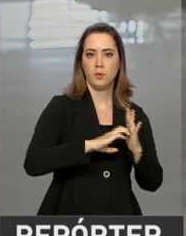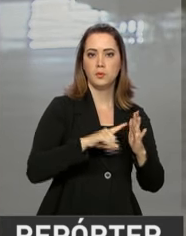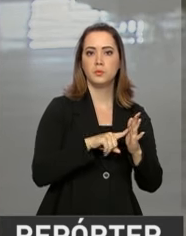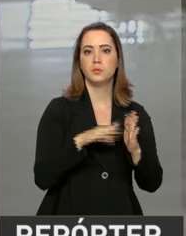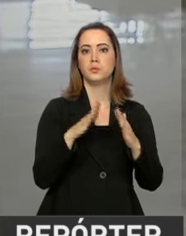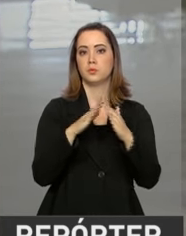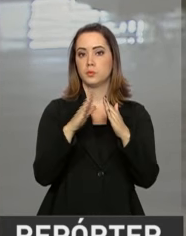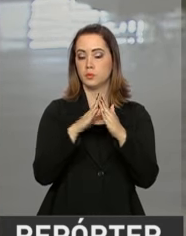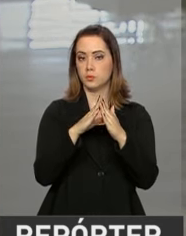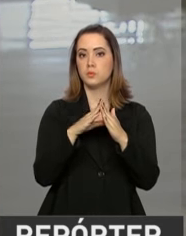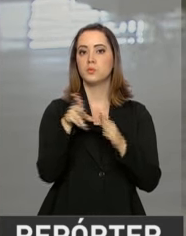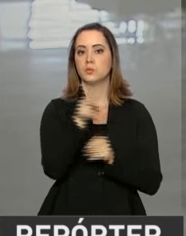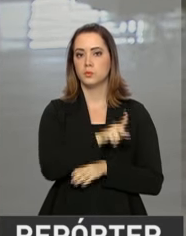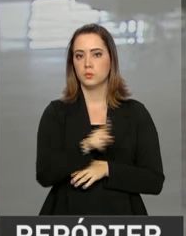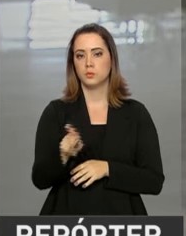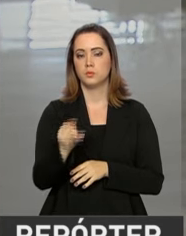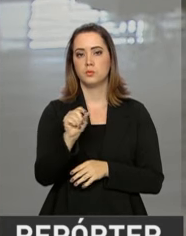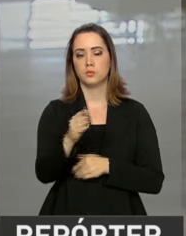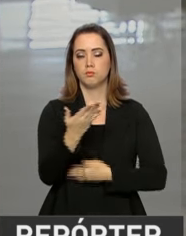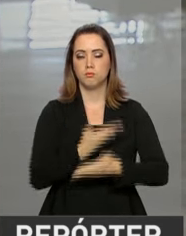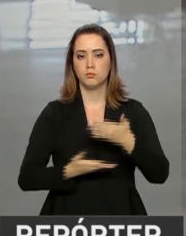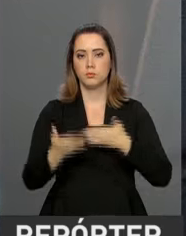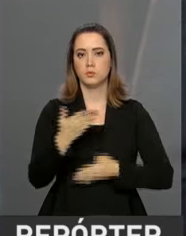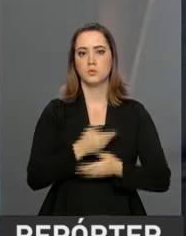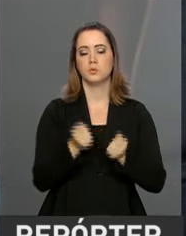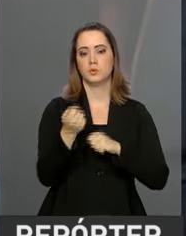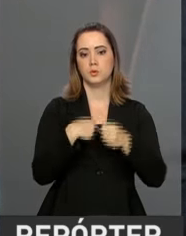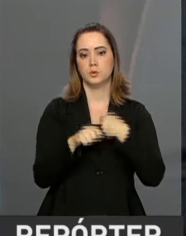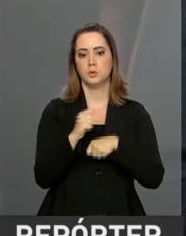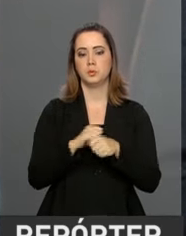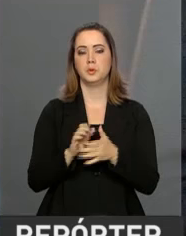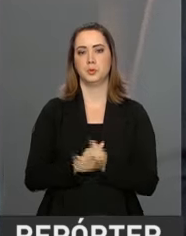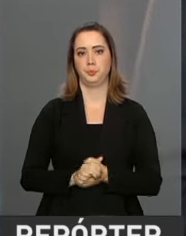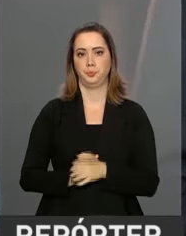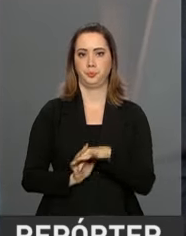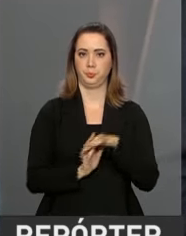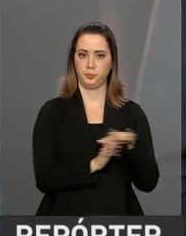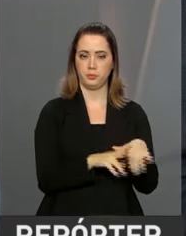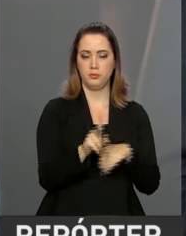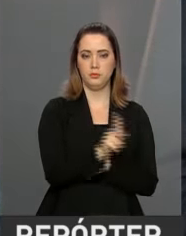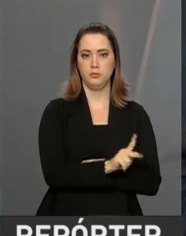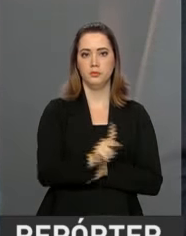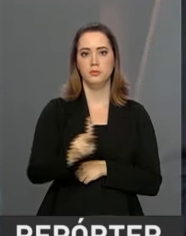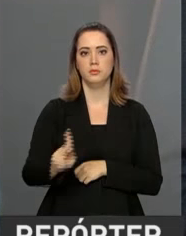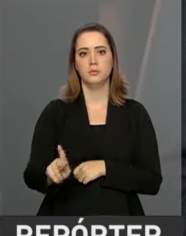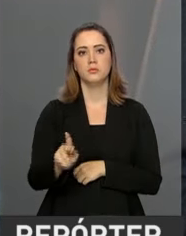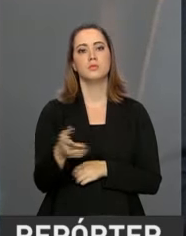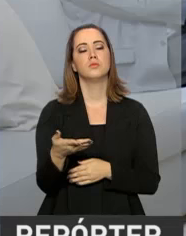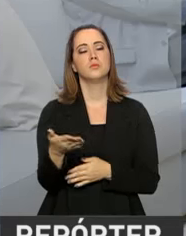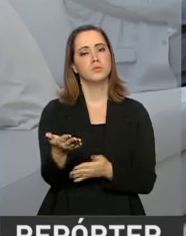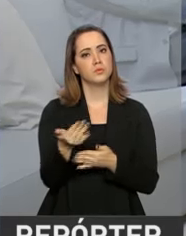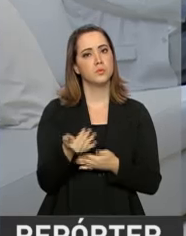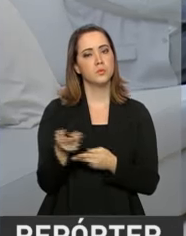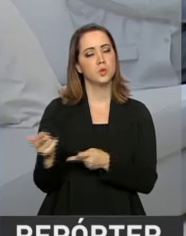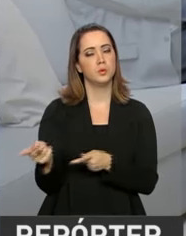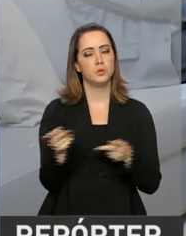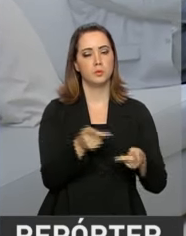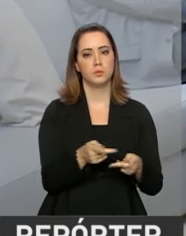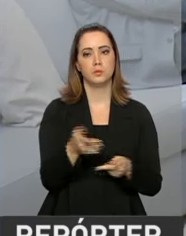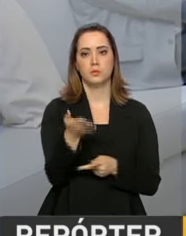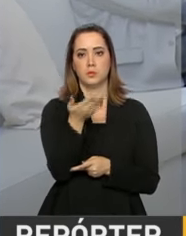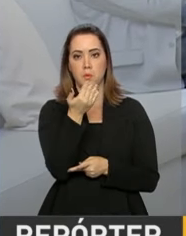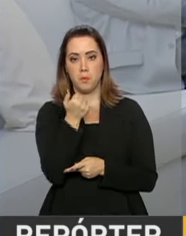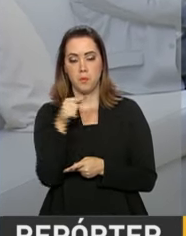o problema da crise econômica. O presidente em exercício, Michel Temer, convidou para um jantar aqui no Palácio do